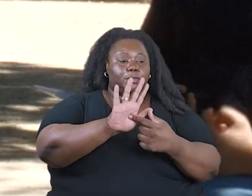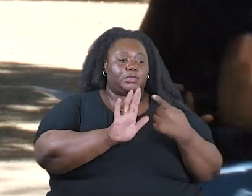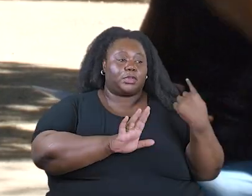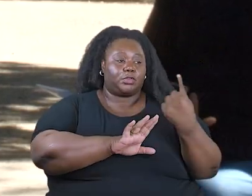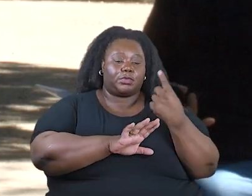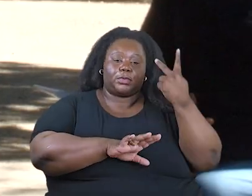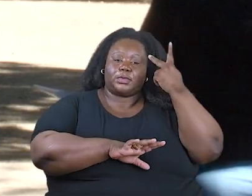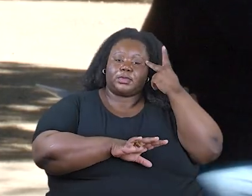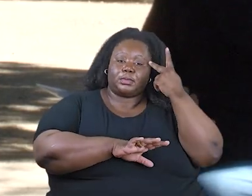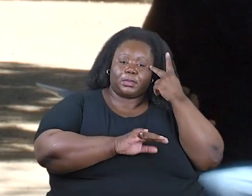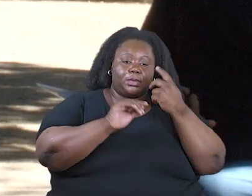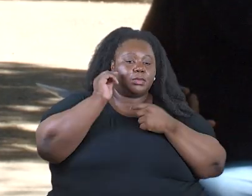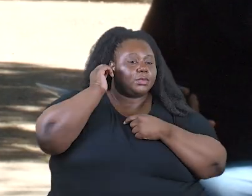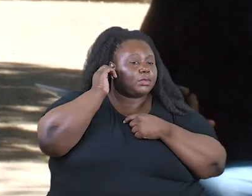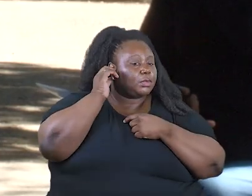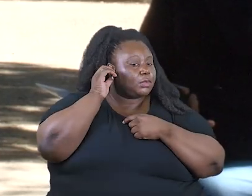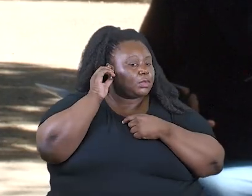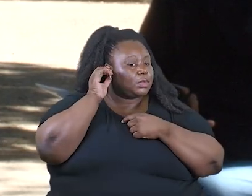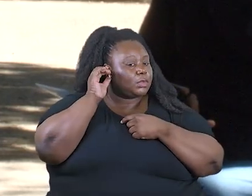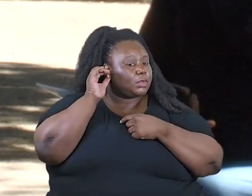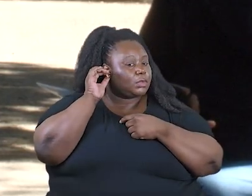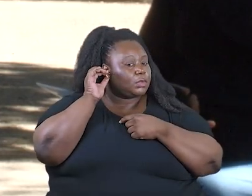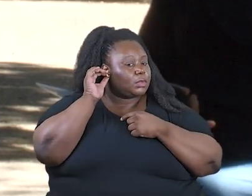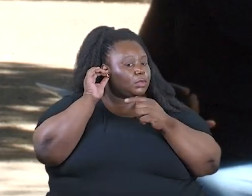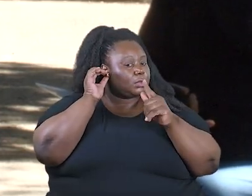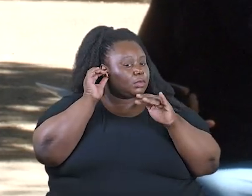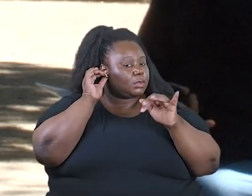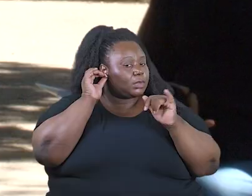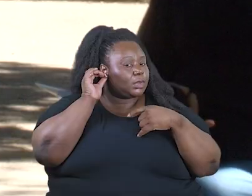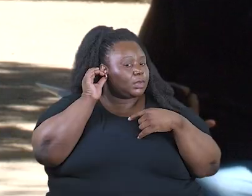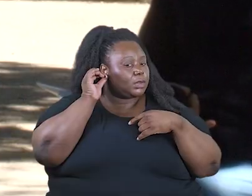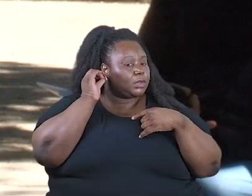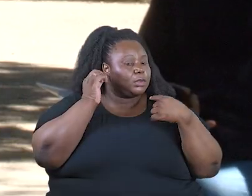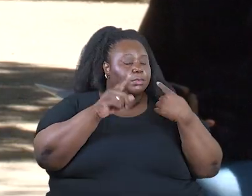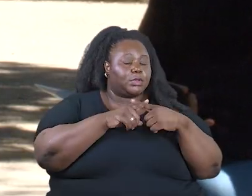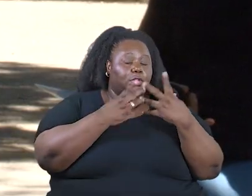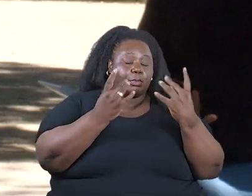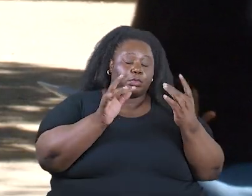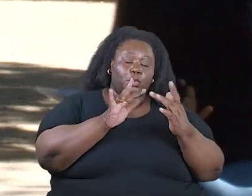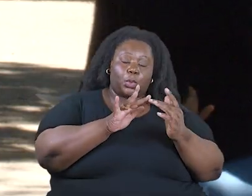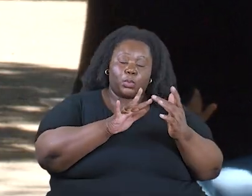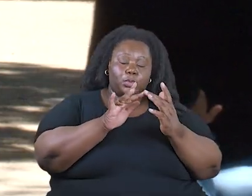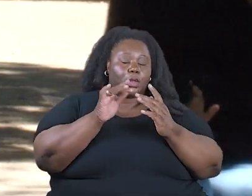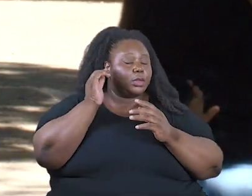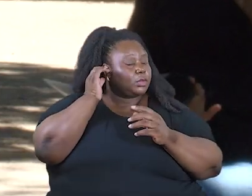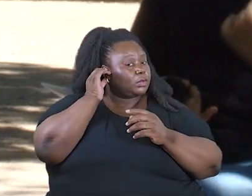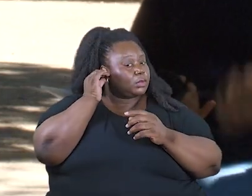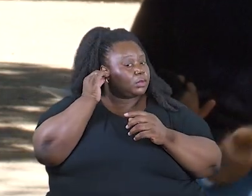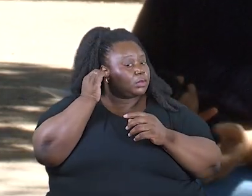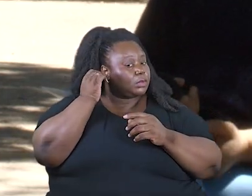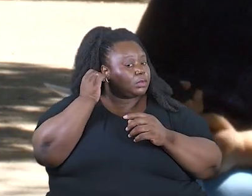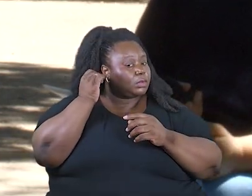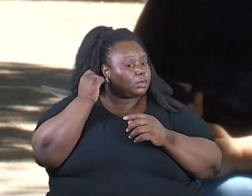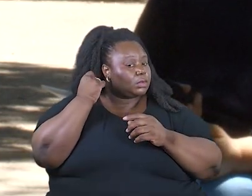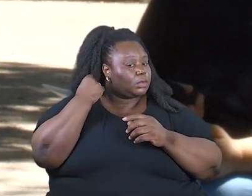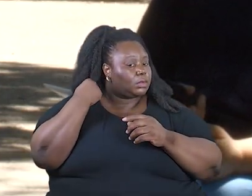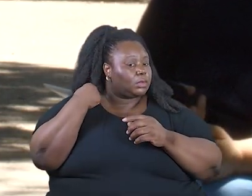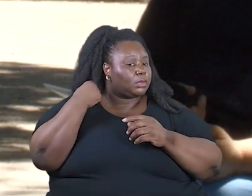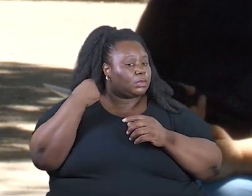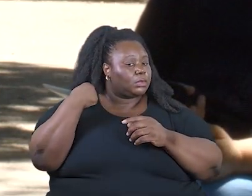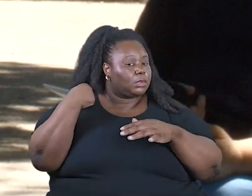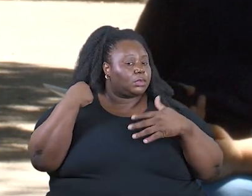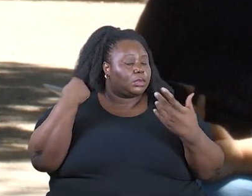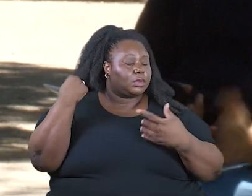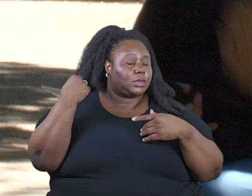São Paulo, numa galeria importante, porque era uma pessoa de muitos contatos. Então o Nelson Lerner, com esse lugar